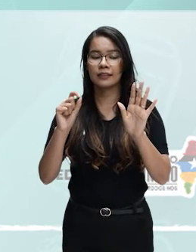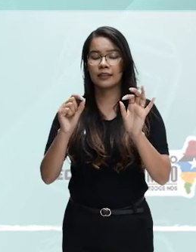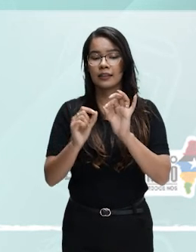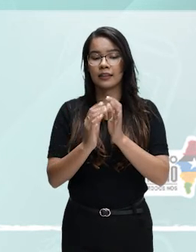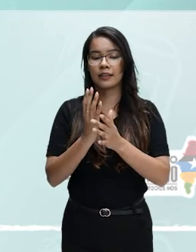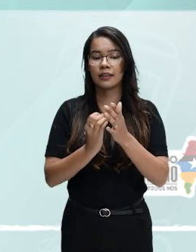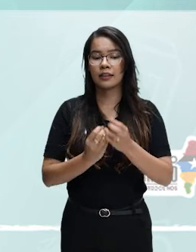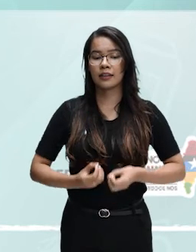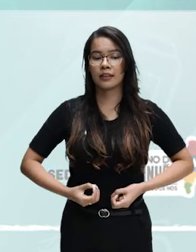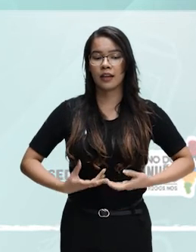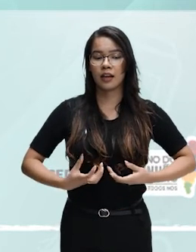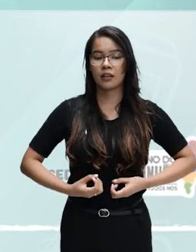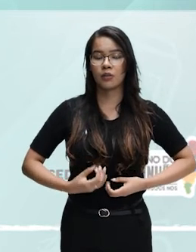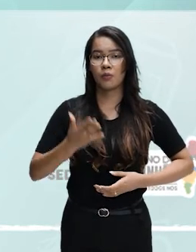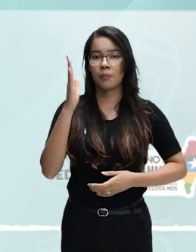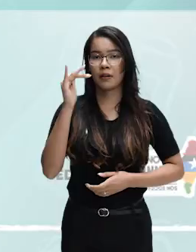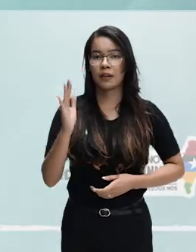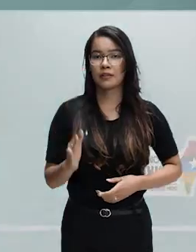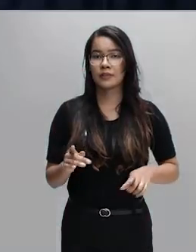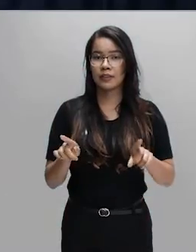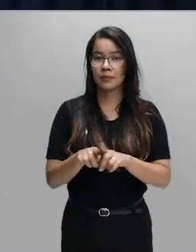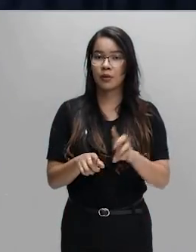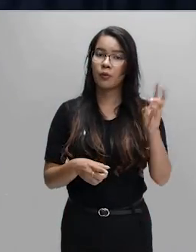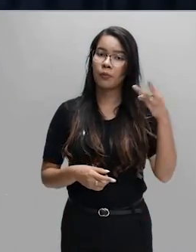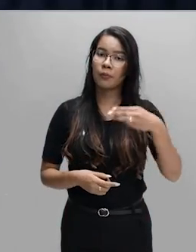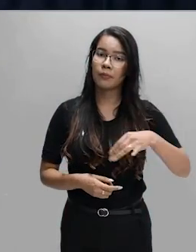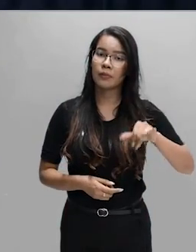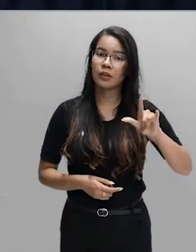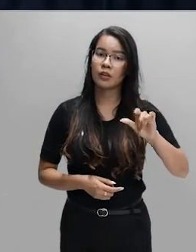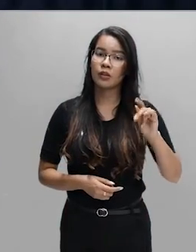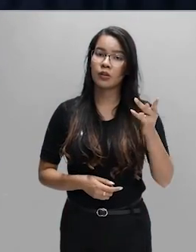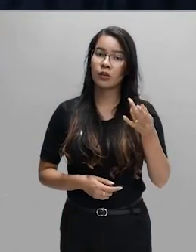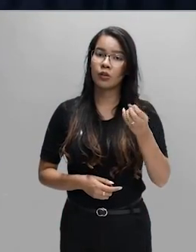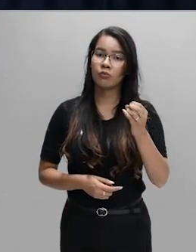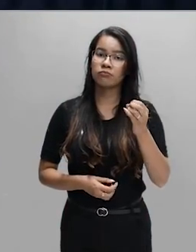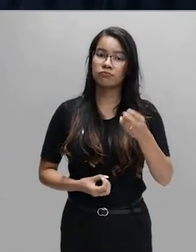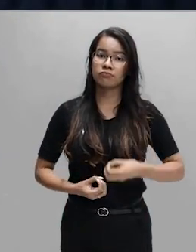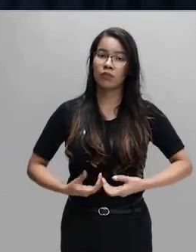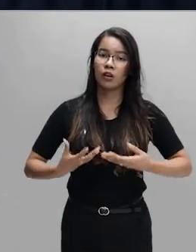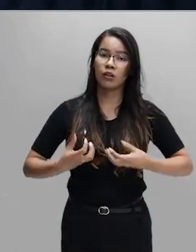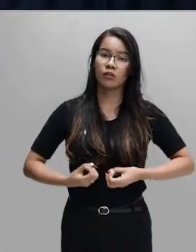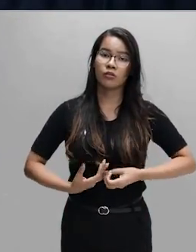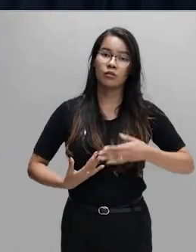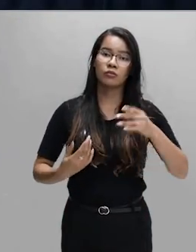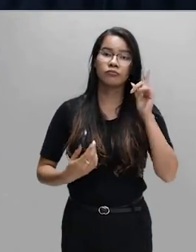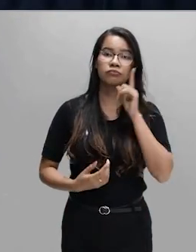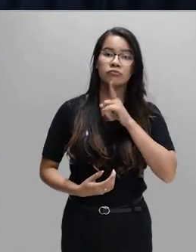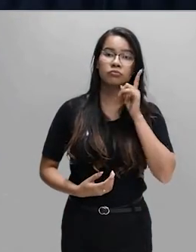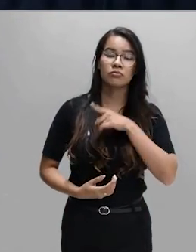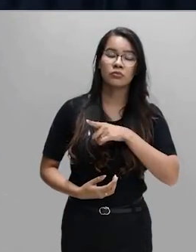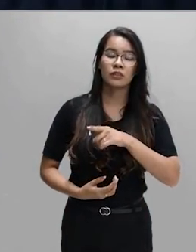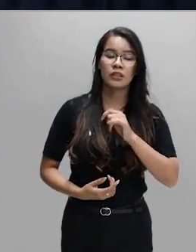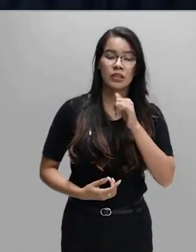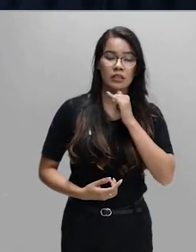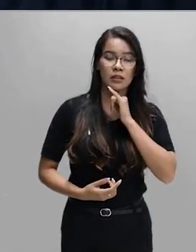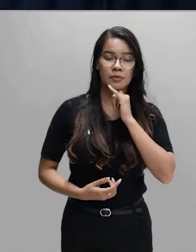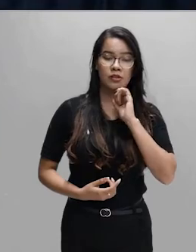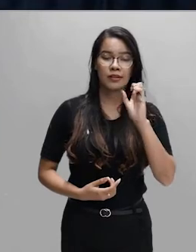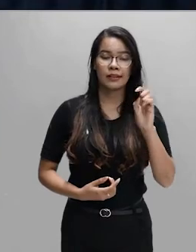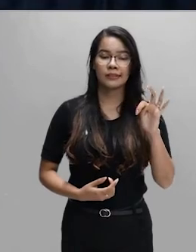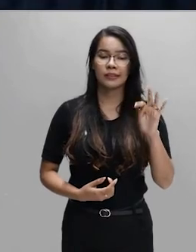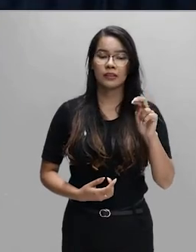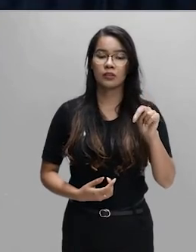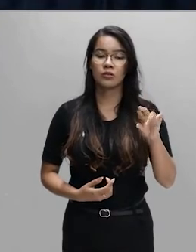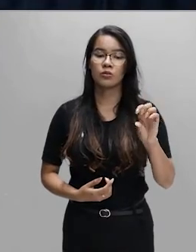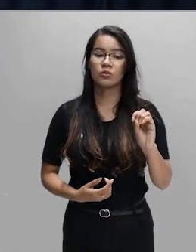que é produzido pelos Estados Unidos. E aqui ele coloca alguns critérios, né? A produção, por exemplo, de etanol com cana